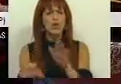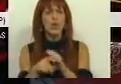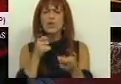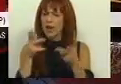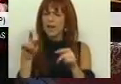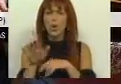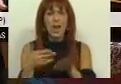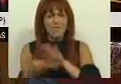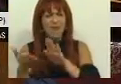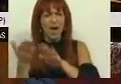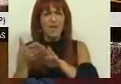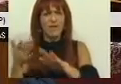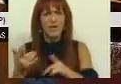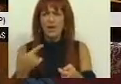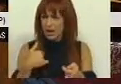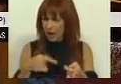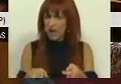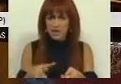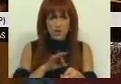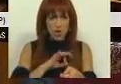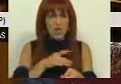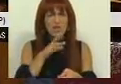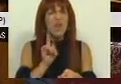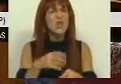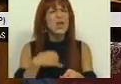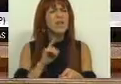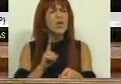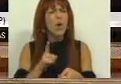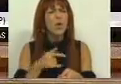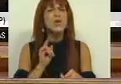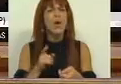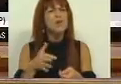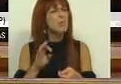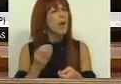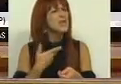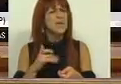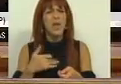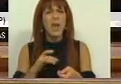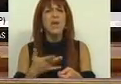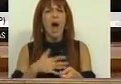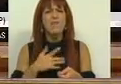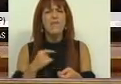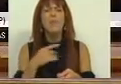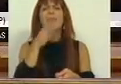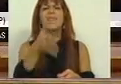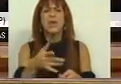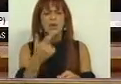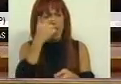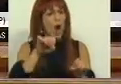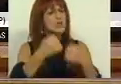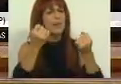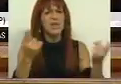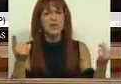ao seu discorpo para o acelerar. O querem, afinal, os senhores dizer com isto, Sr. Deputado? O que é que o PSD e o CDS têm para dizer aos